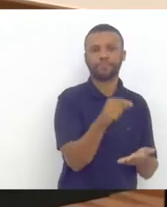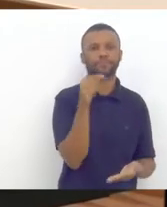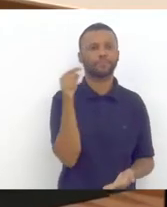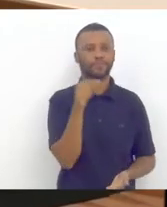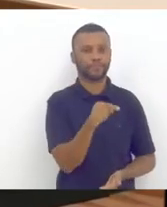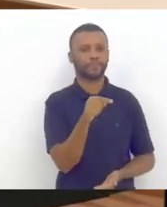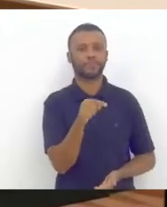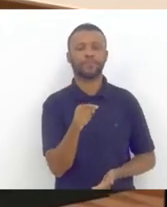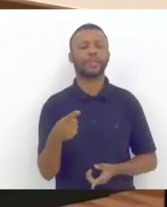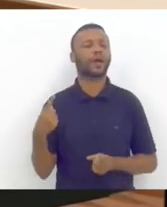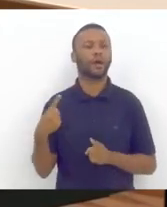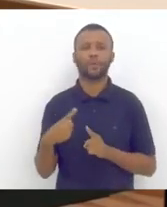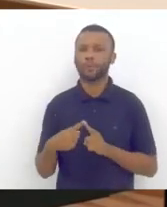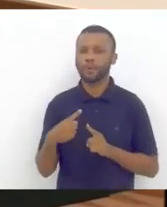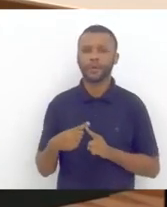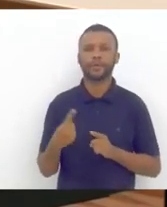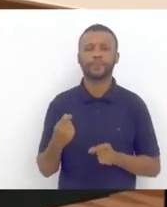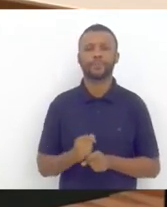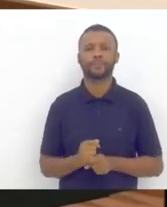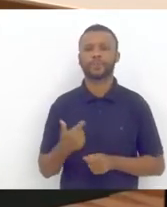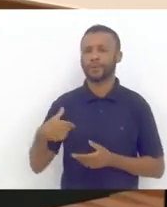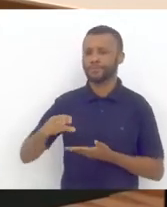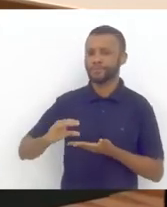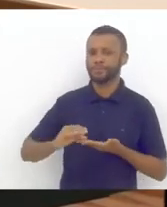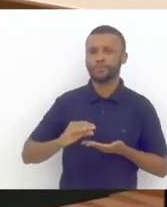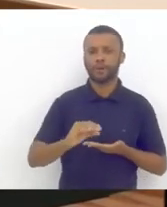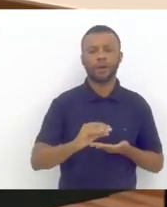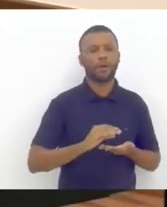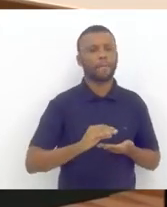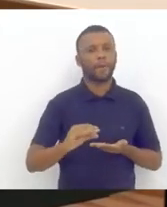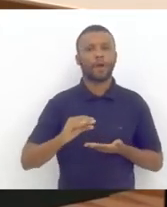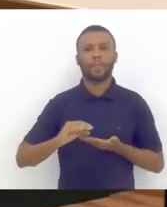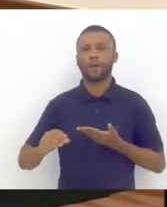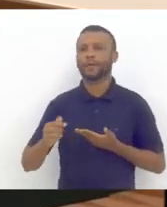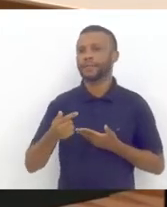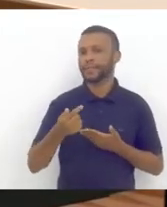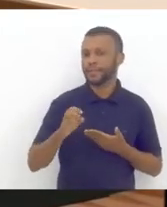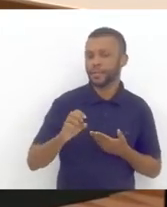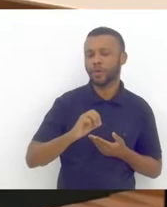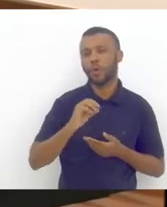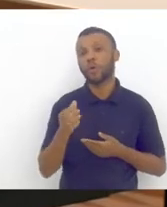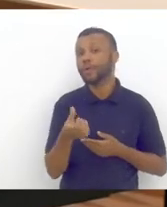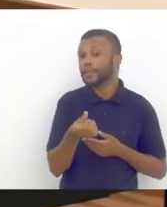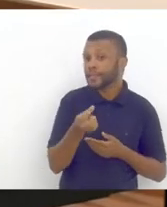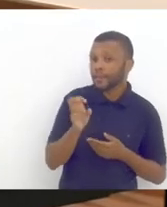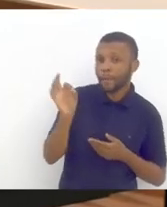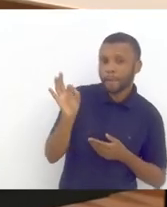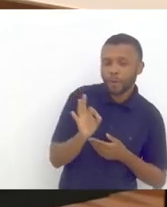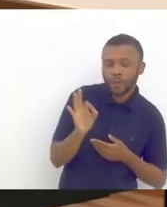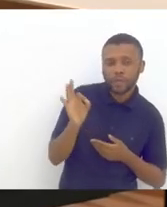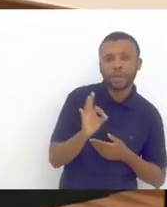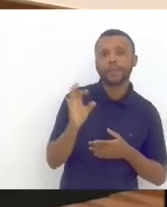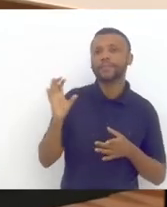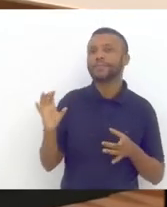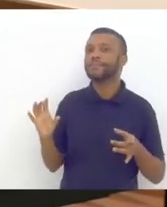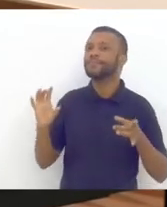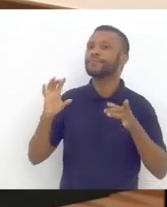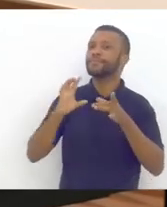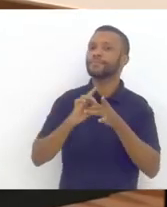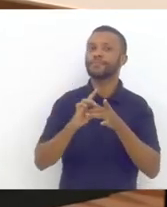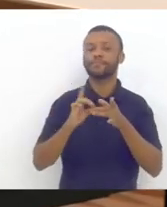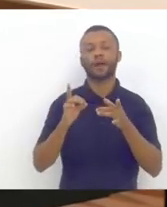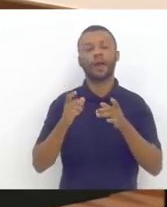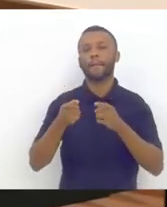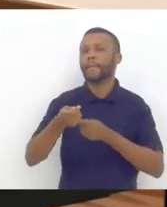Por quê? A distribuição desses 75 ou desses 65, ela está diretamente relacionada à